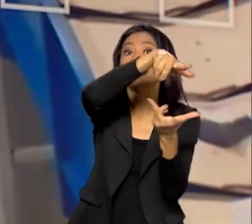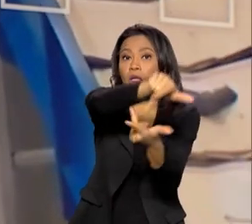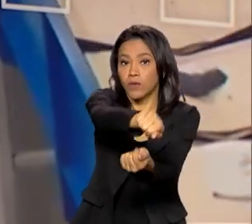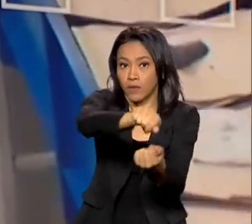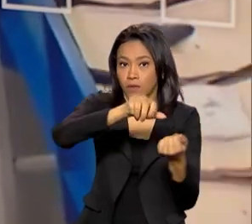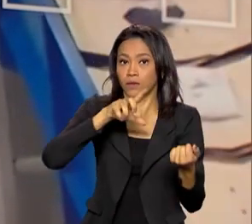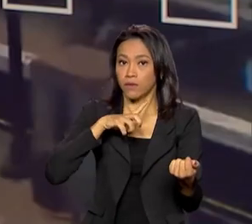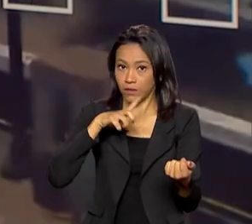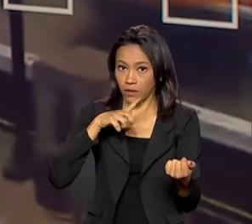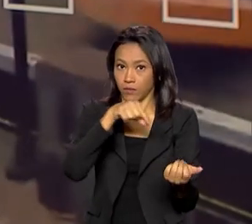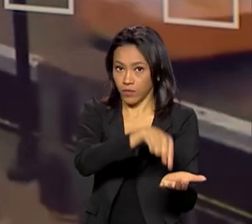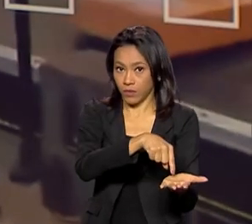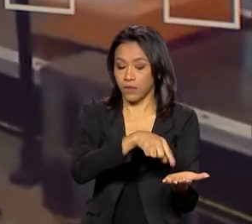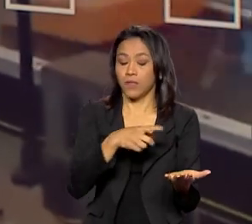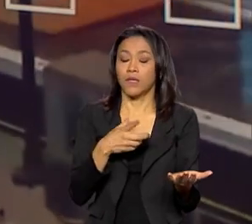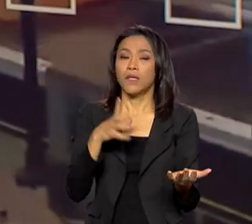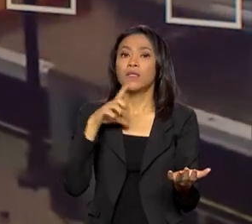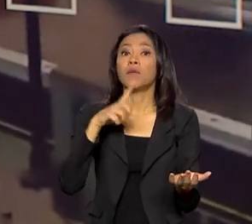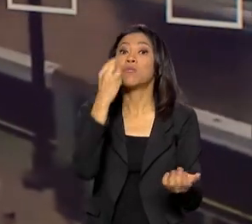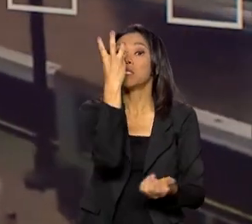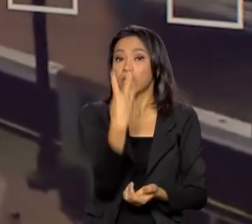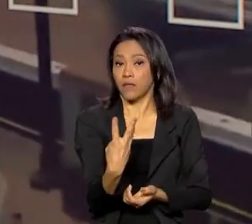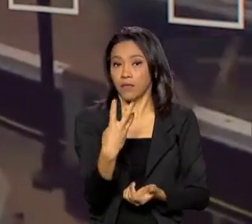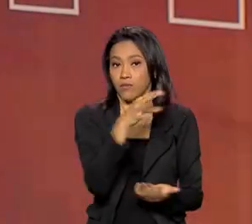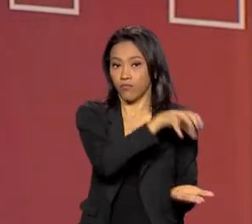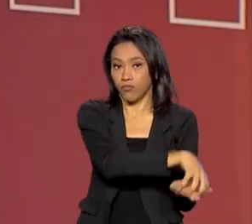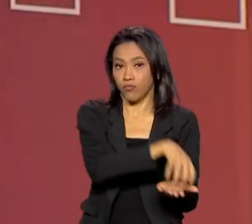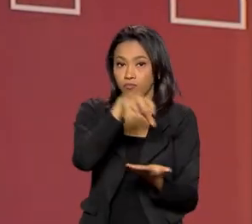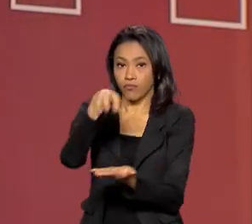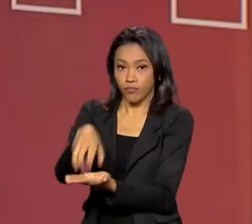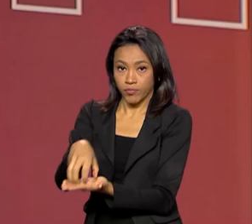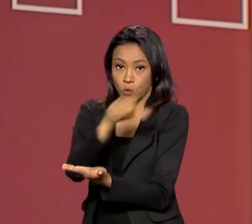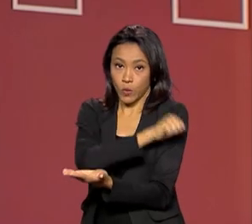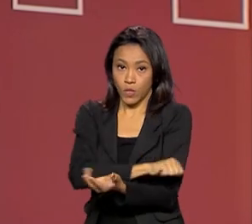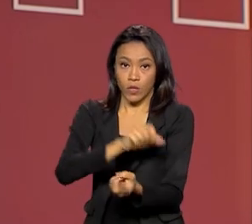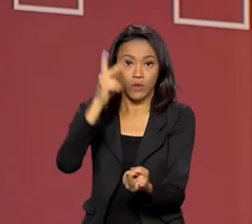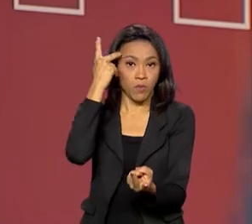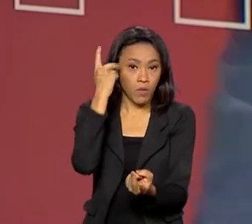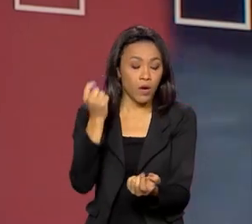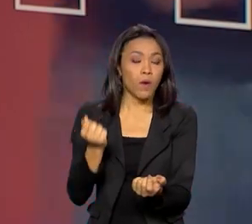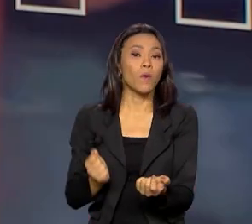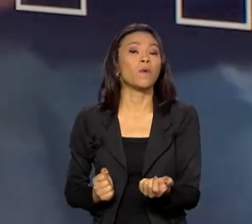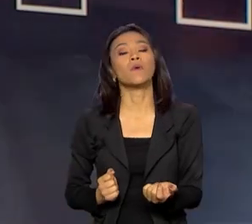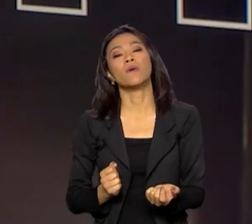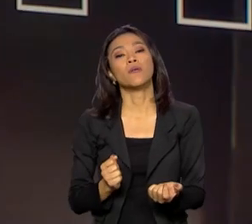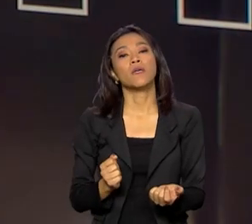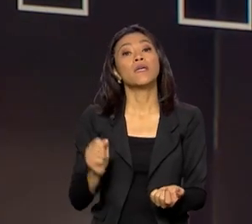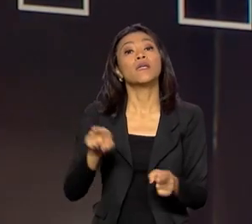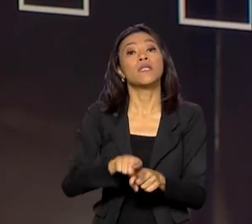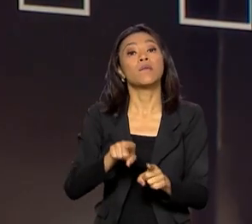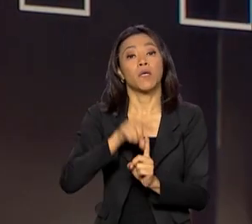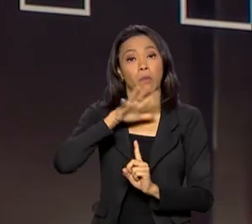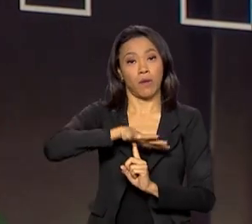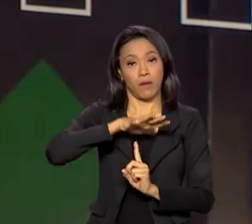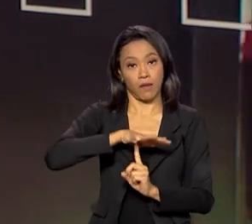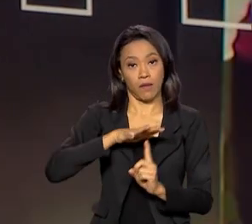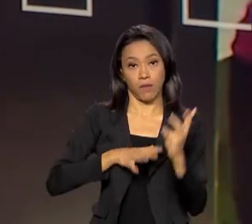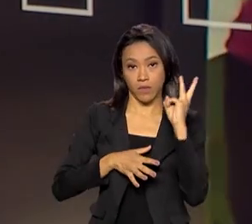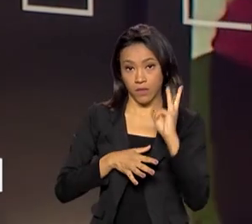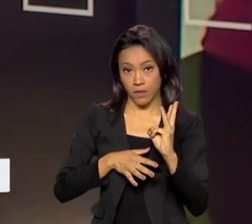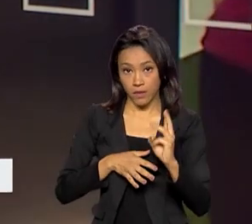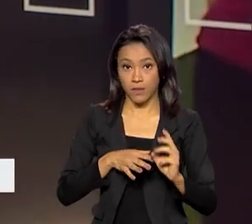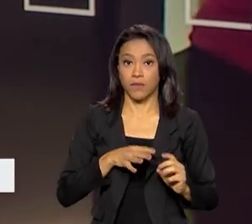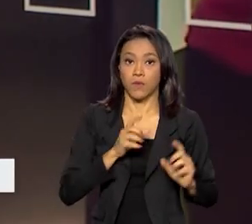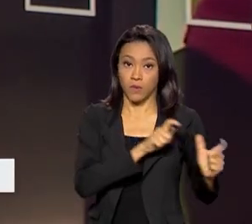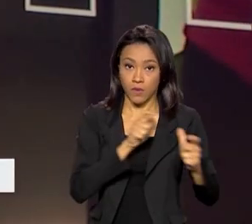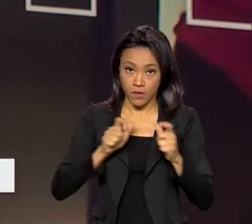tratamento internacionais. Nós temos três localizados no Rio de Janeiro, São Paulo e Paraná. Estamos também trabalhando